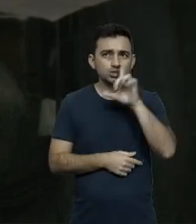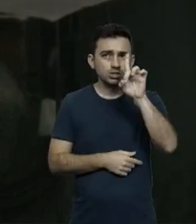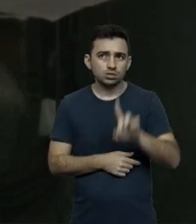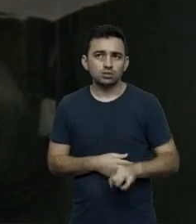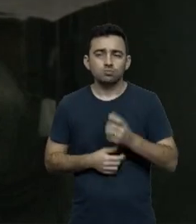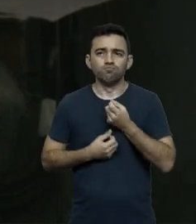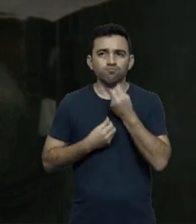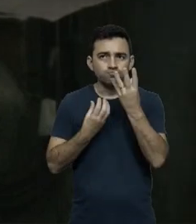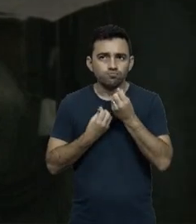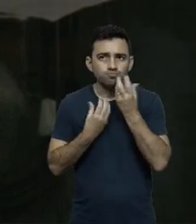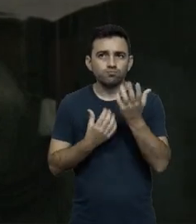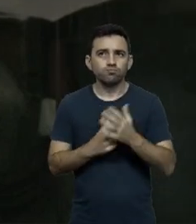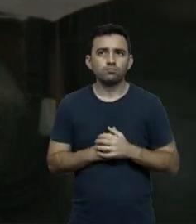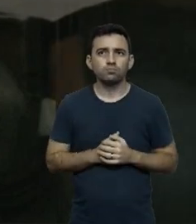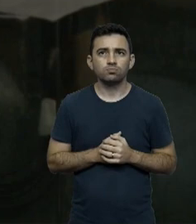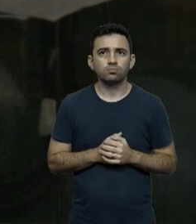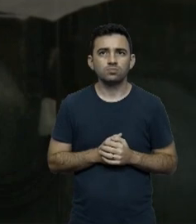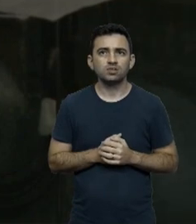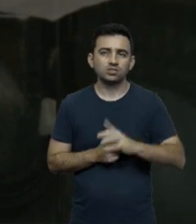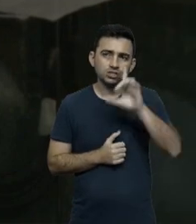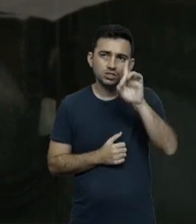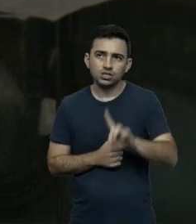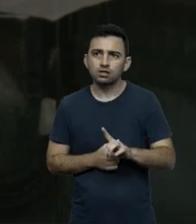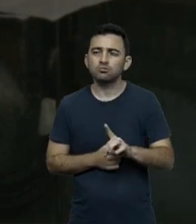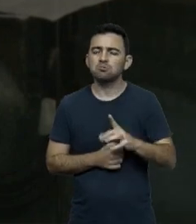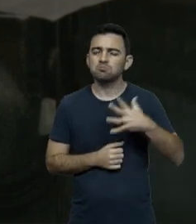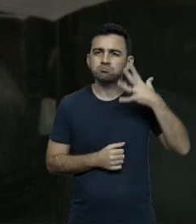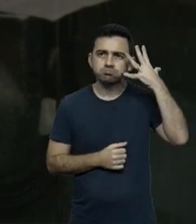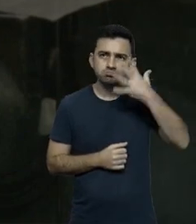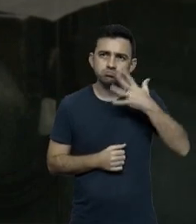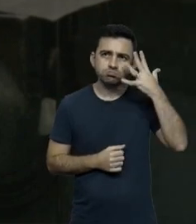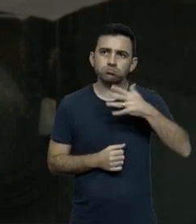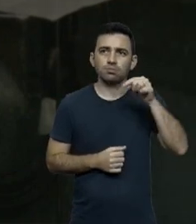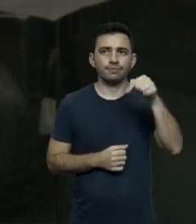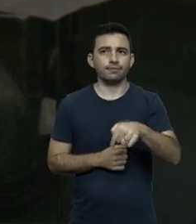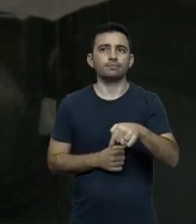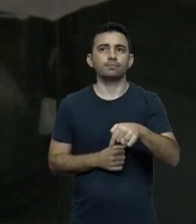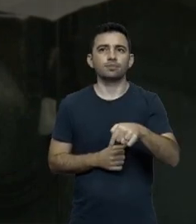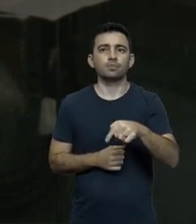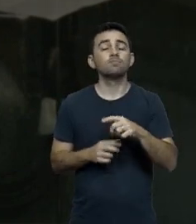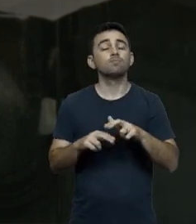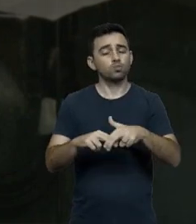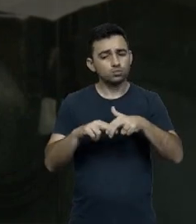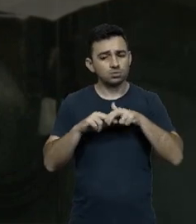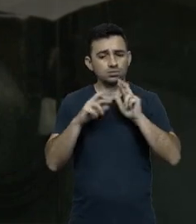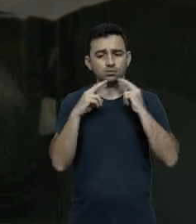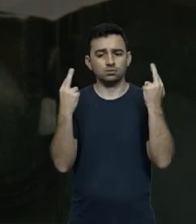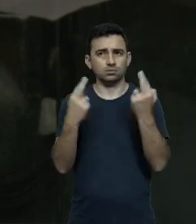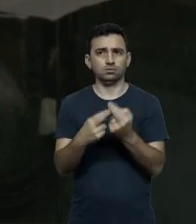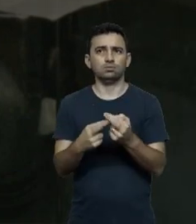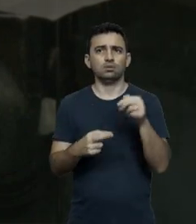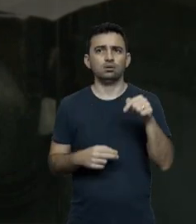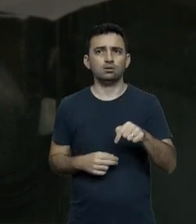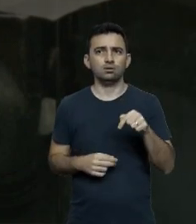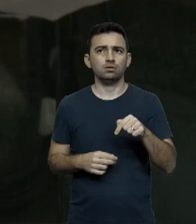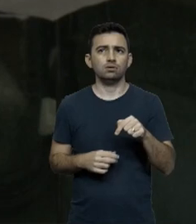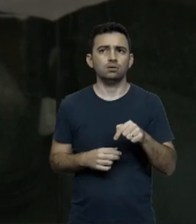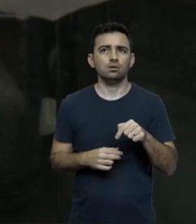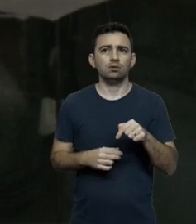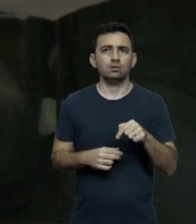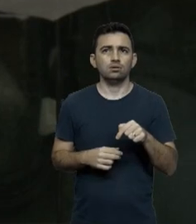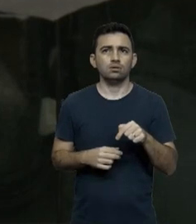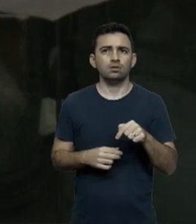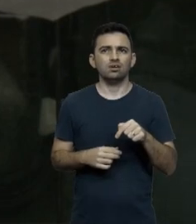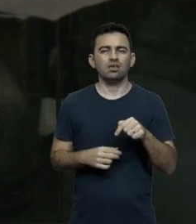expressão o direito de fala por isso essa audiência e ela é